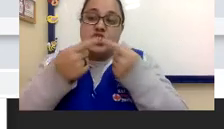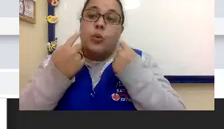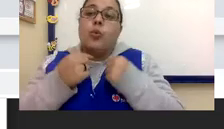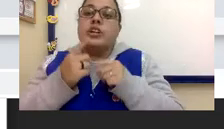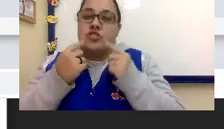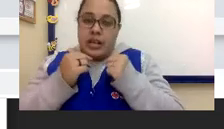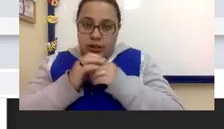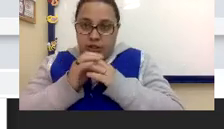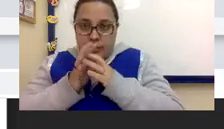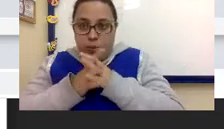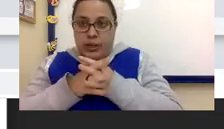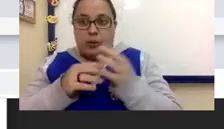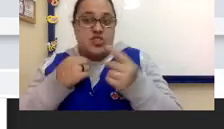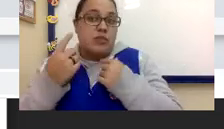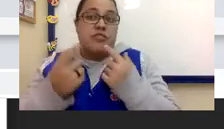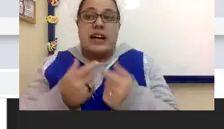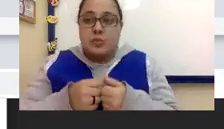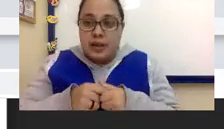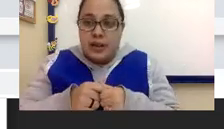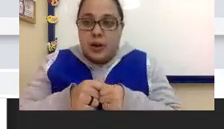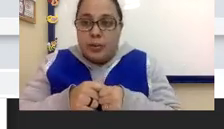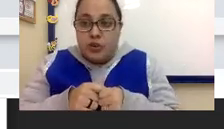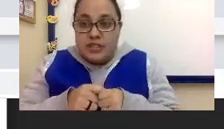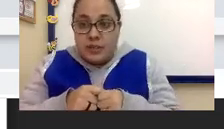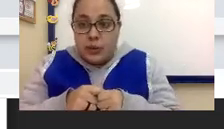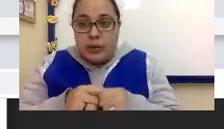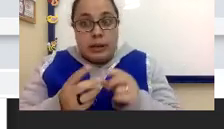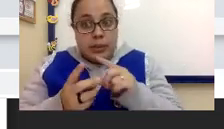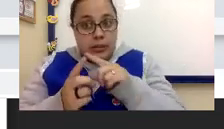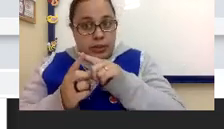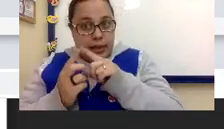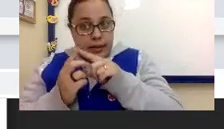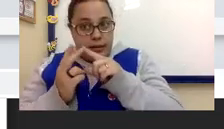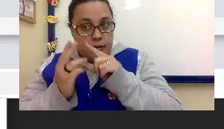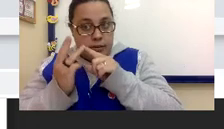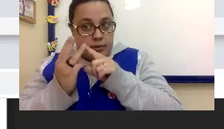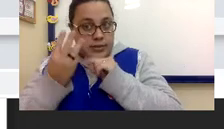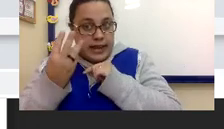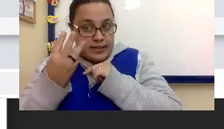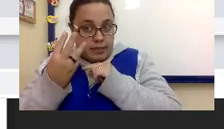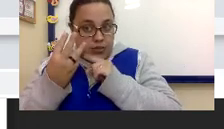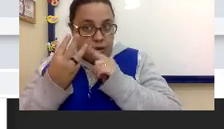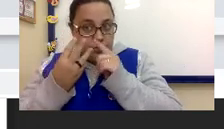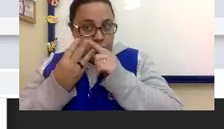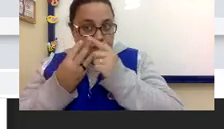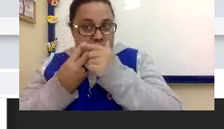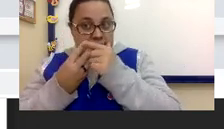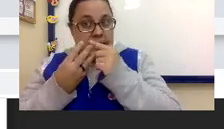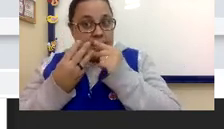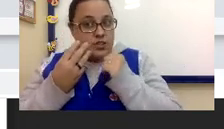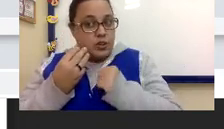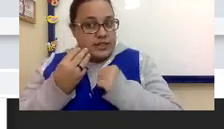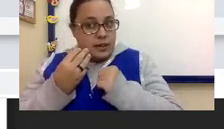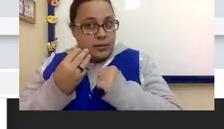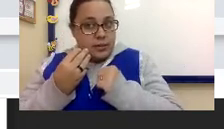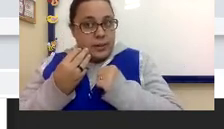quando a gente não cuida direito da nossa boca e quando a gente não faz uma escovação adequada, lembrando que 3, hein, pessoal? Por dia tem que ter